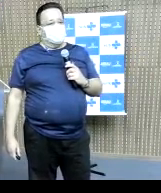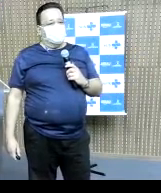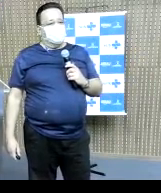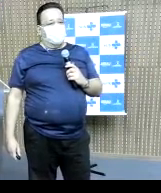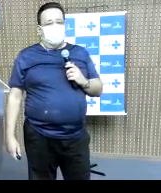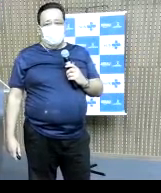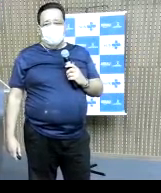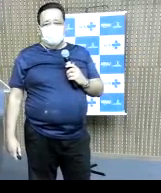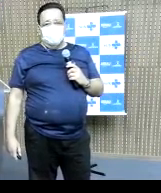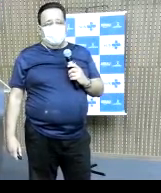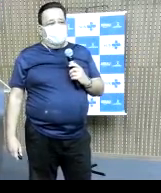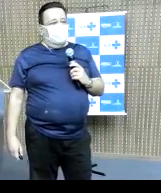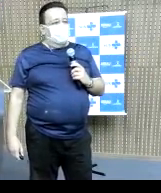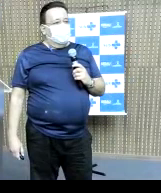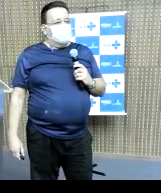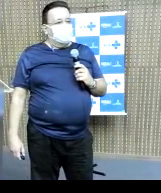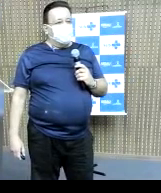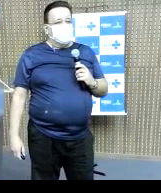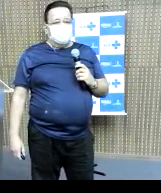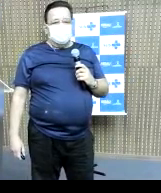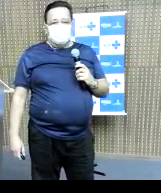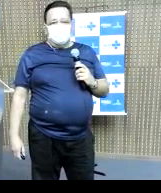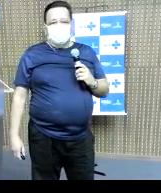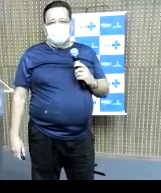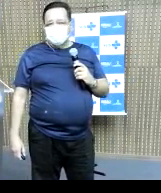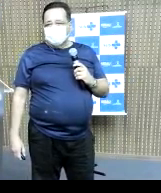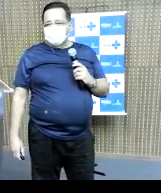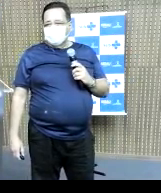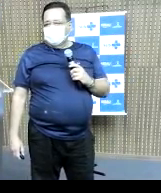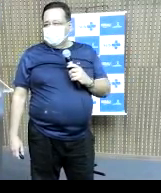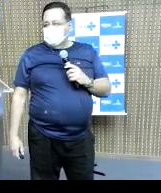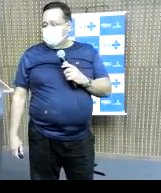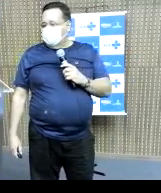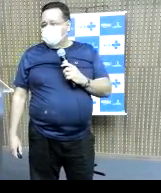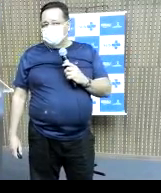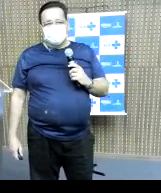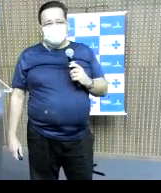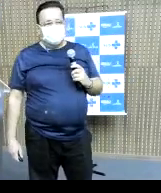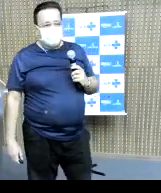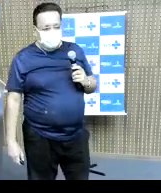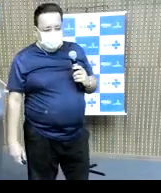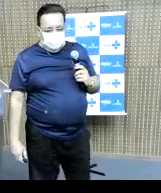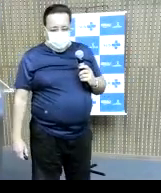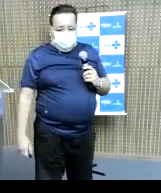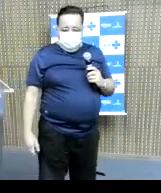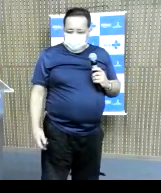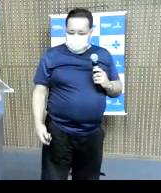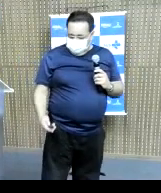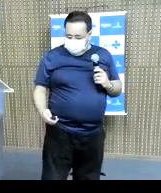gerência do Paulo Coelho desde 28 de agosto de 2019, né.